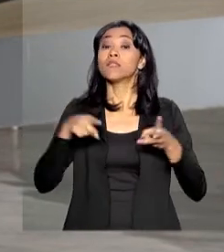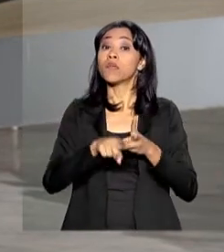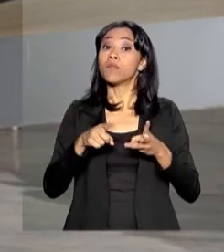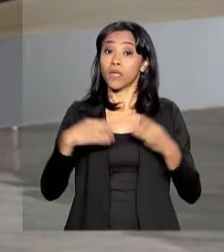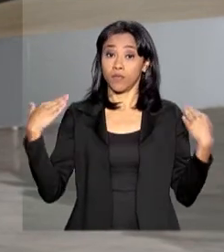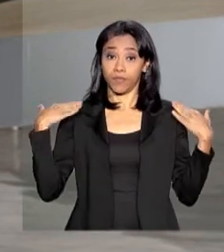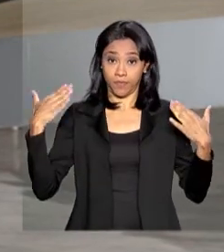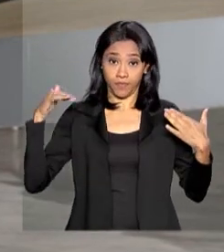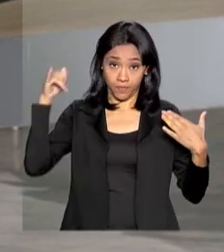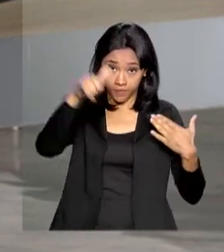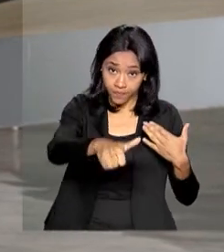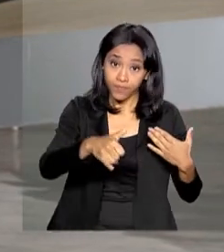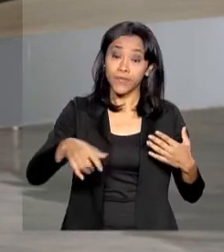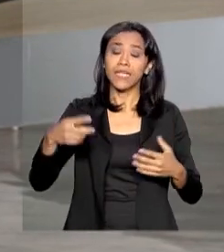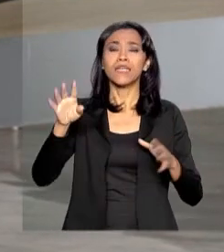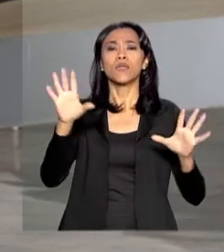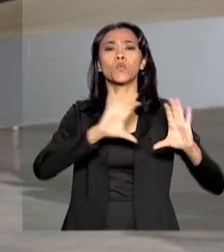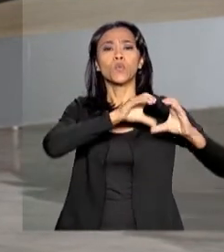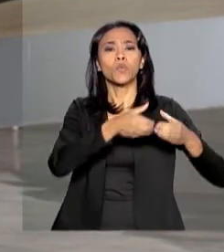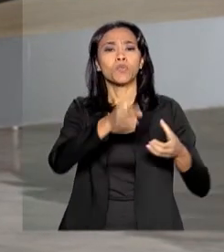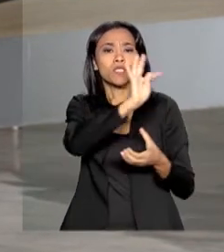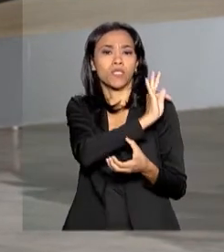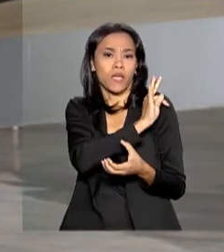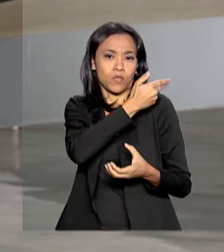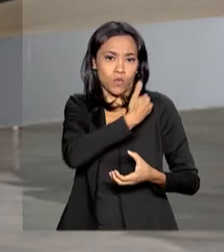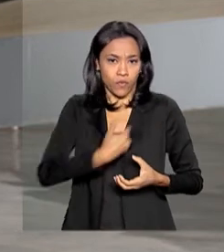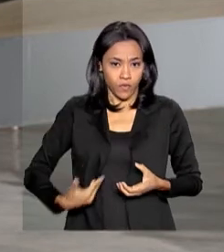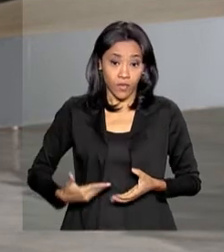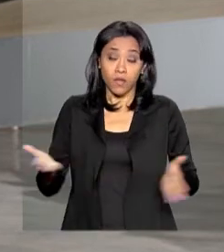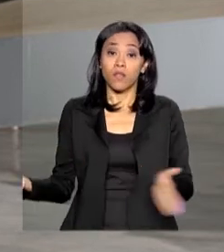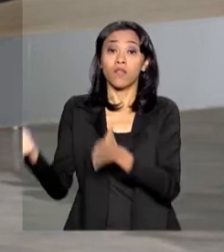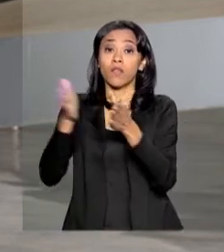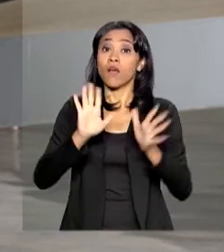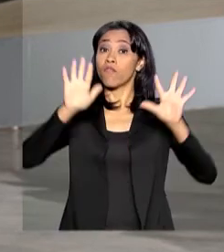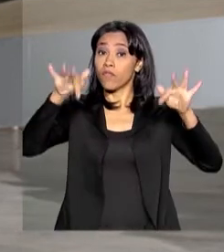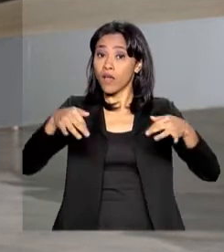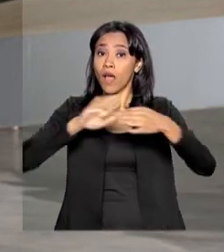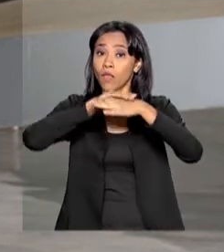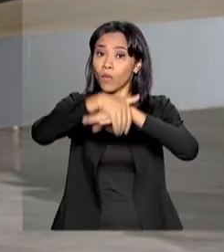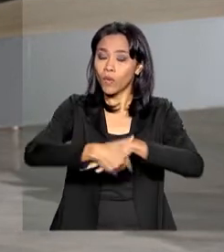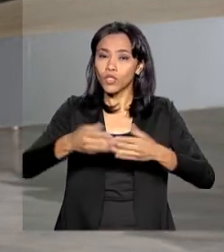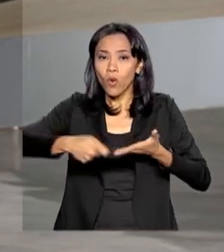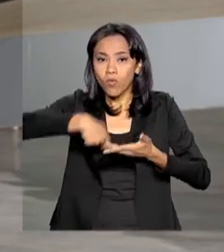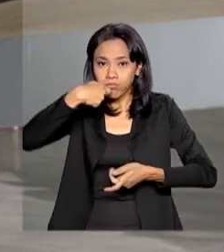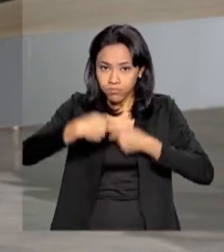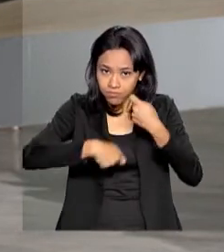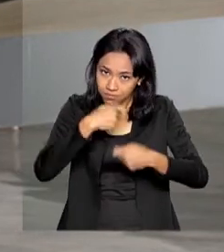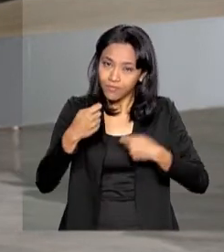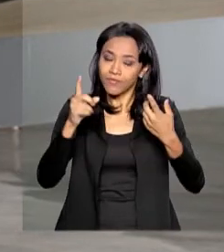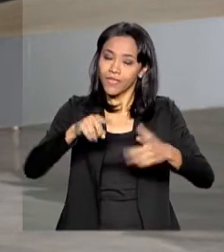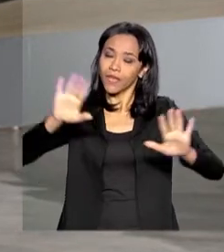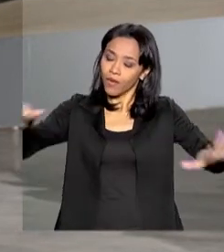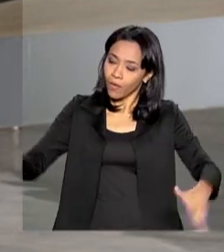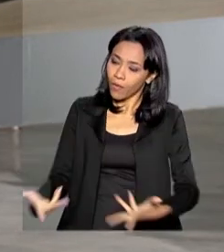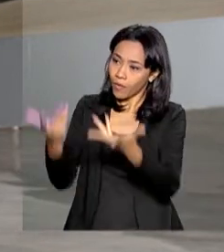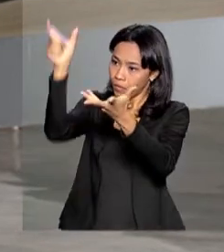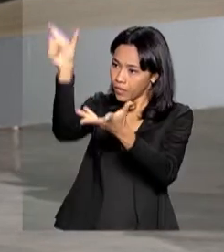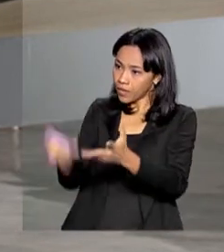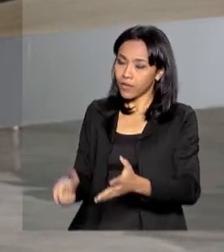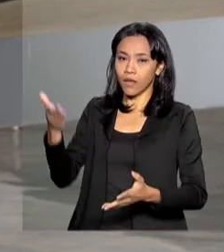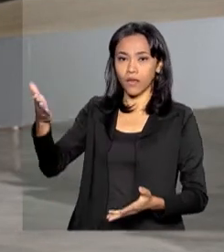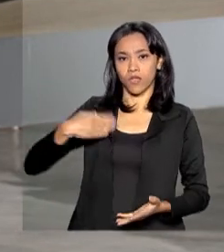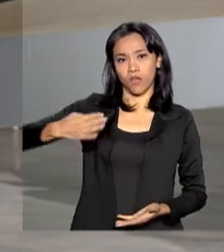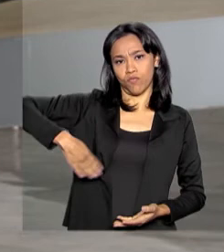governo o dia do presidente termina com um jantar no clube do exército aqui em brasília em homenagem ao general do exército eduardo